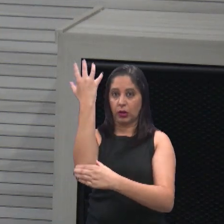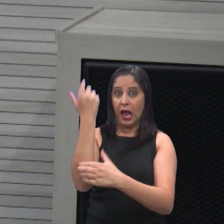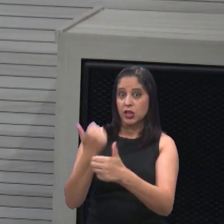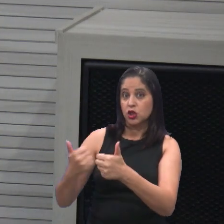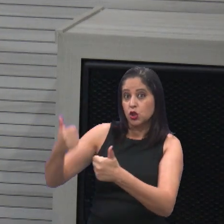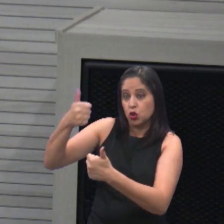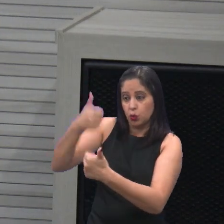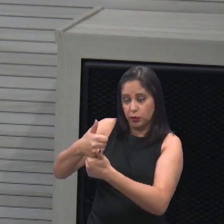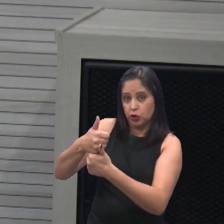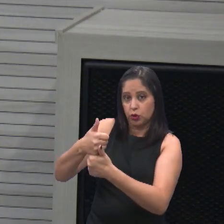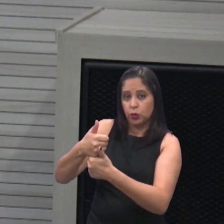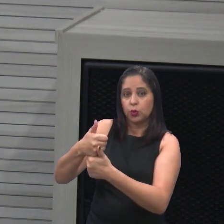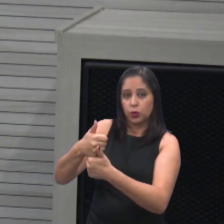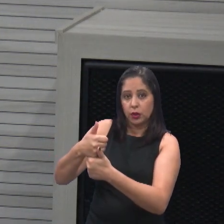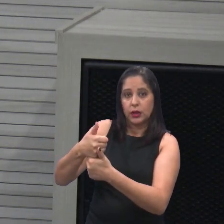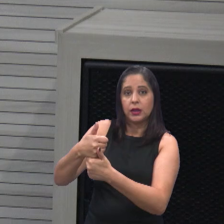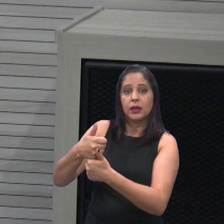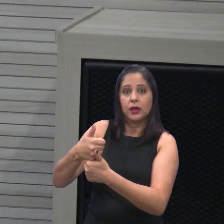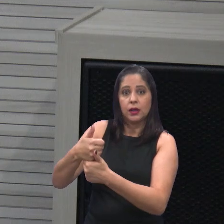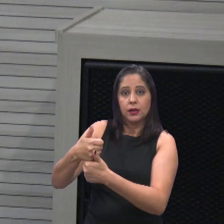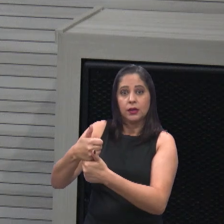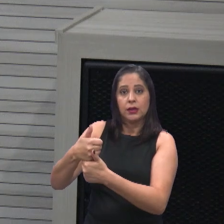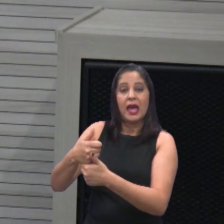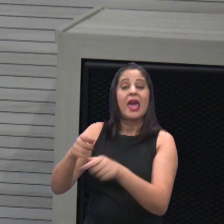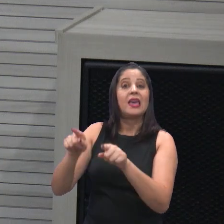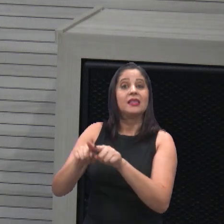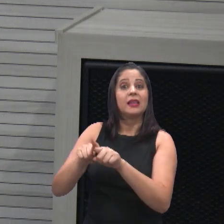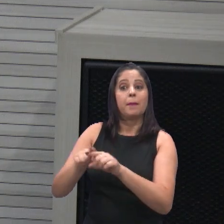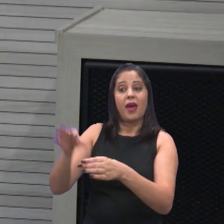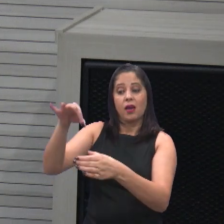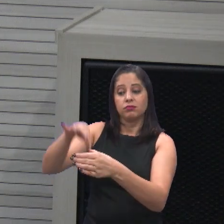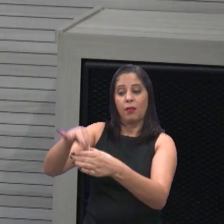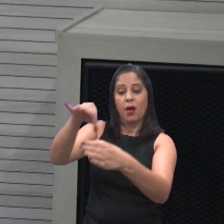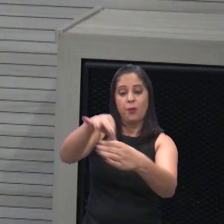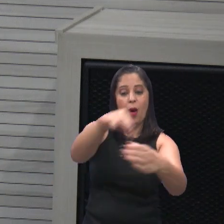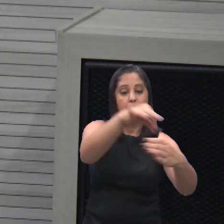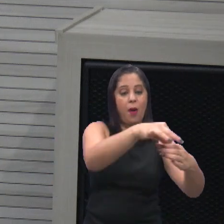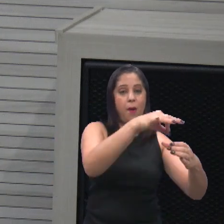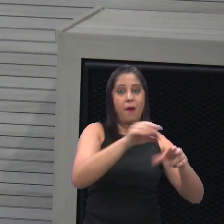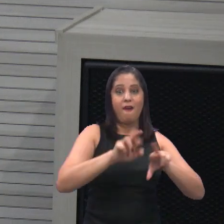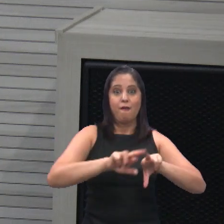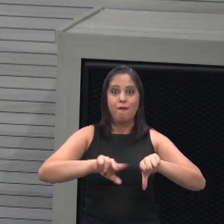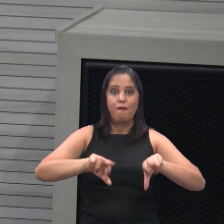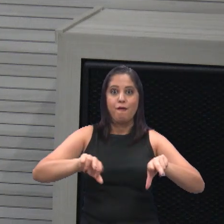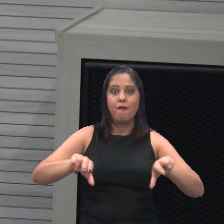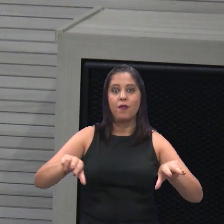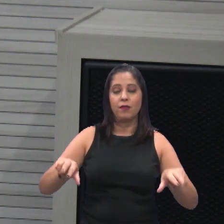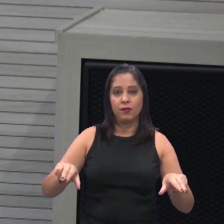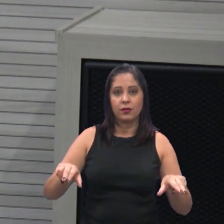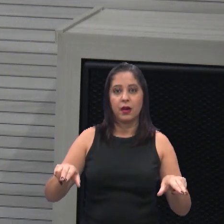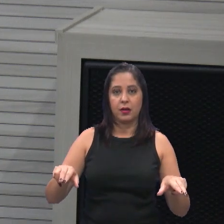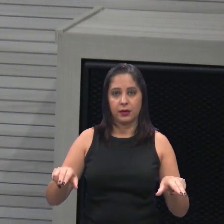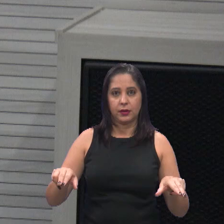próximo na sua casa, e ainda outras, né, porque você tem que fazer aquela